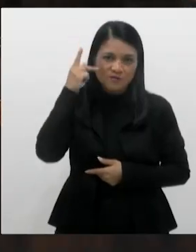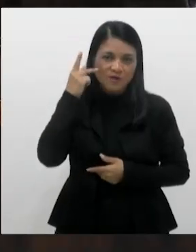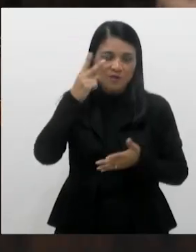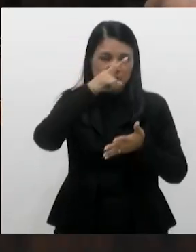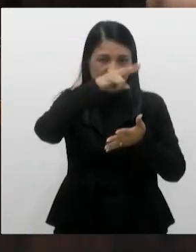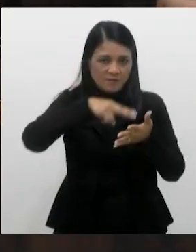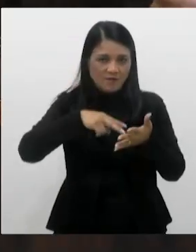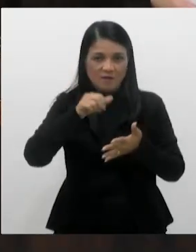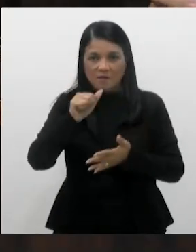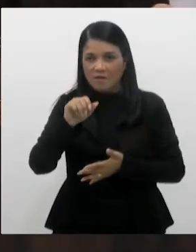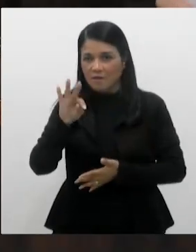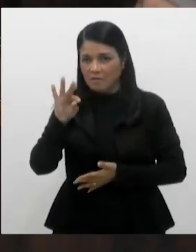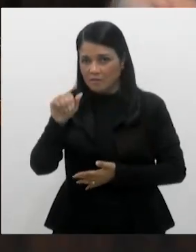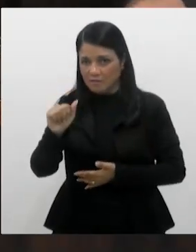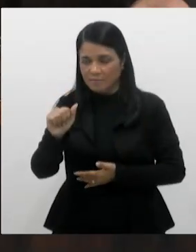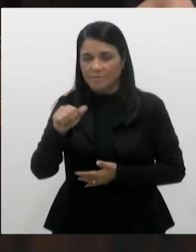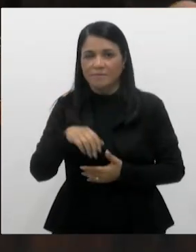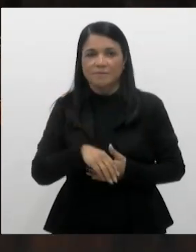sessão anterior.